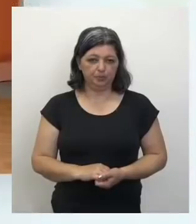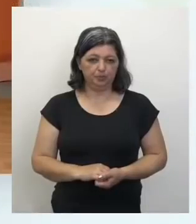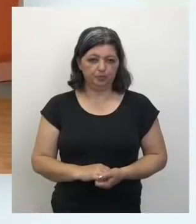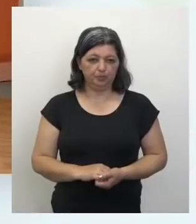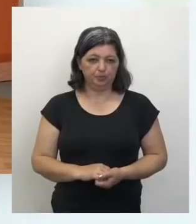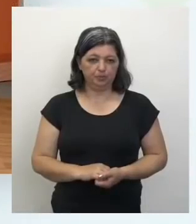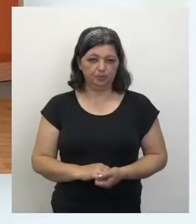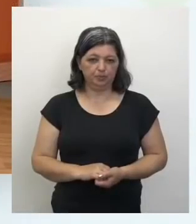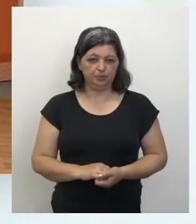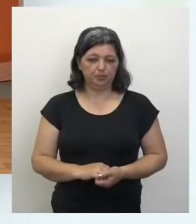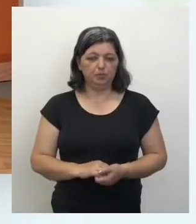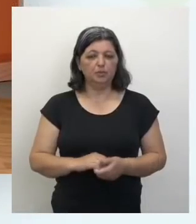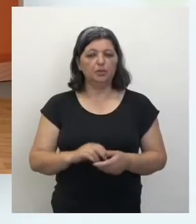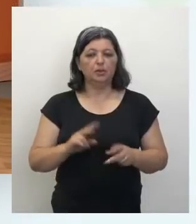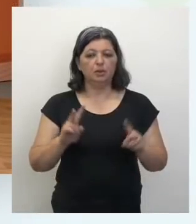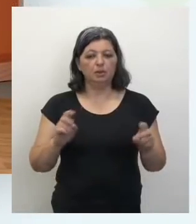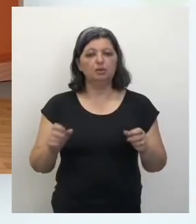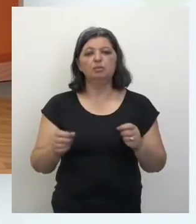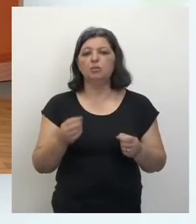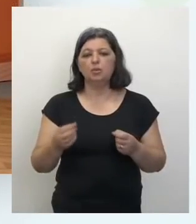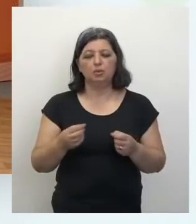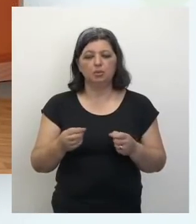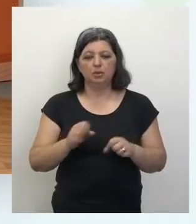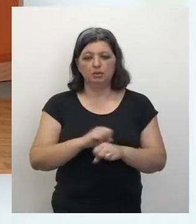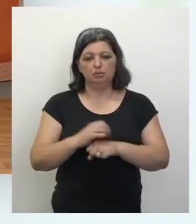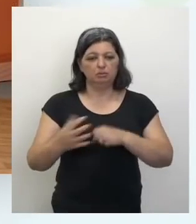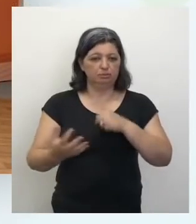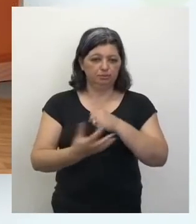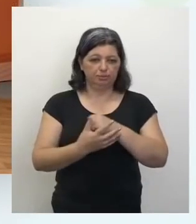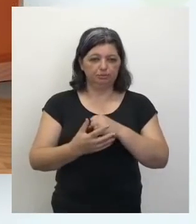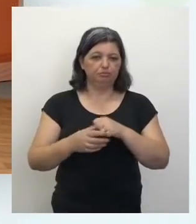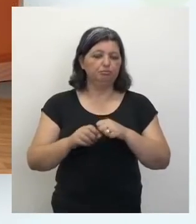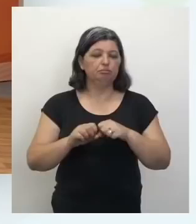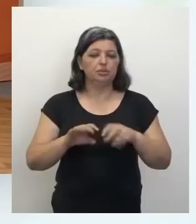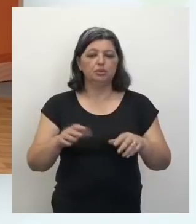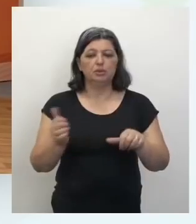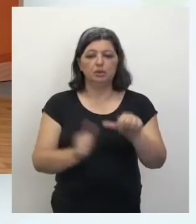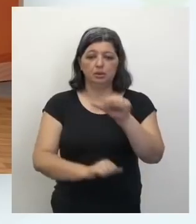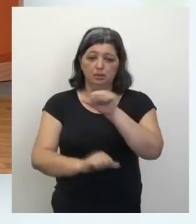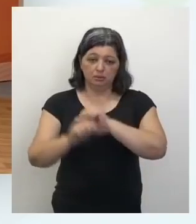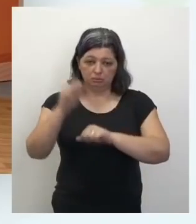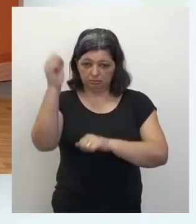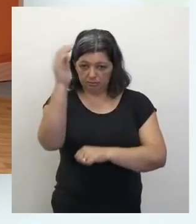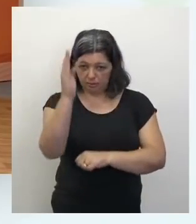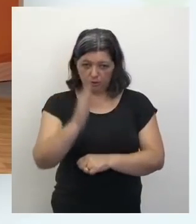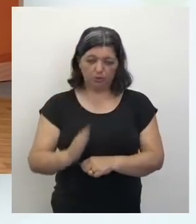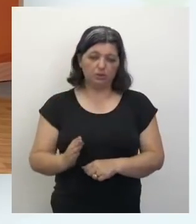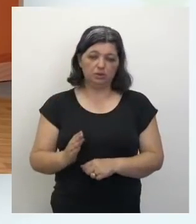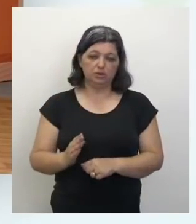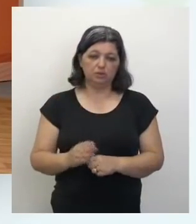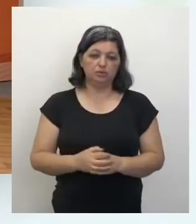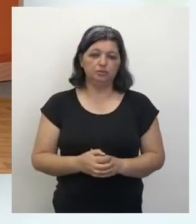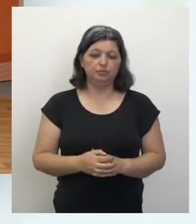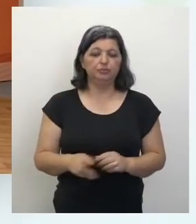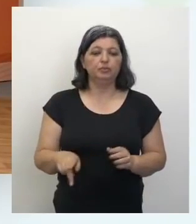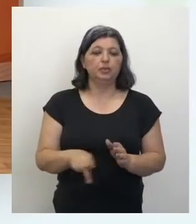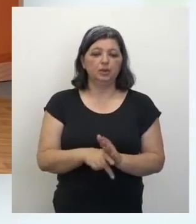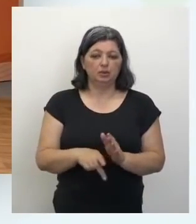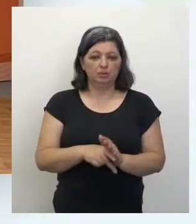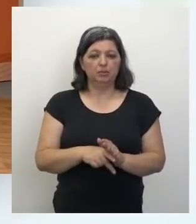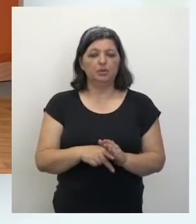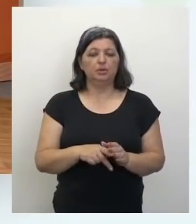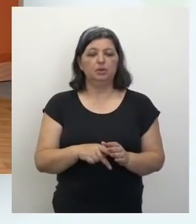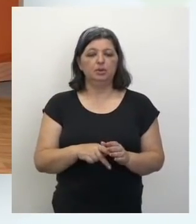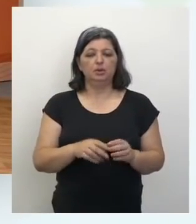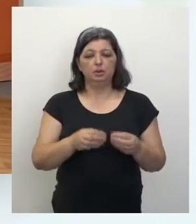Continuando falando sobre a relação do coronavírus que está acontecendo com essa mudança de comportamento na sociedade, ela também está impactando a obesidade